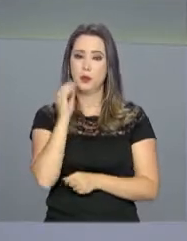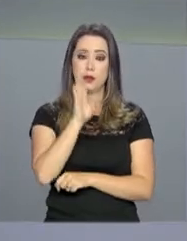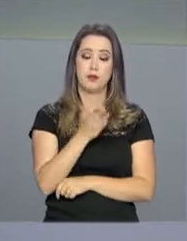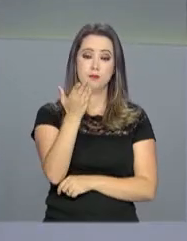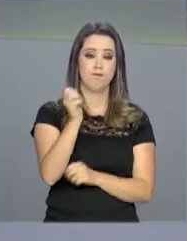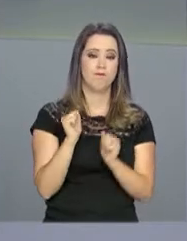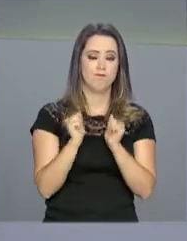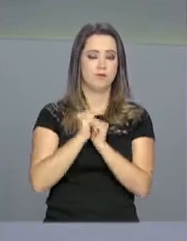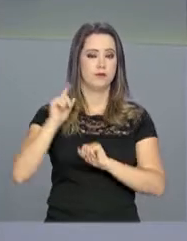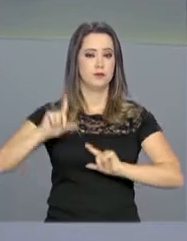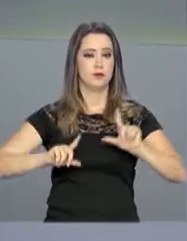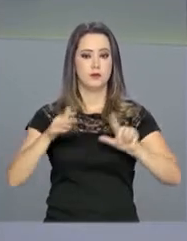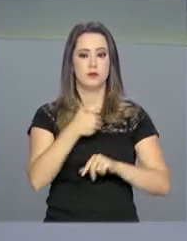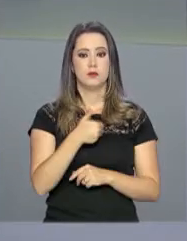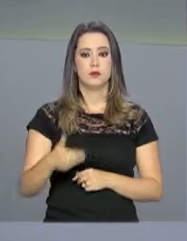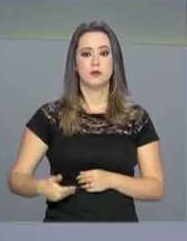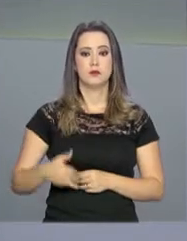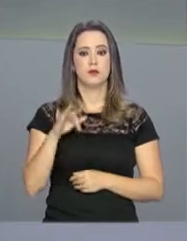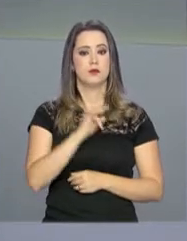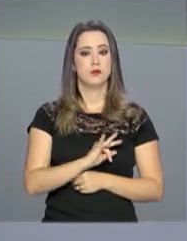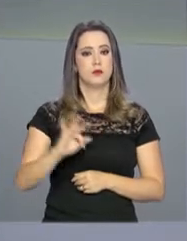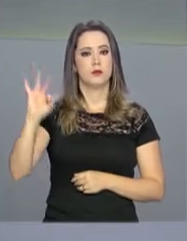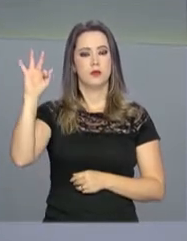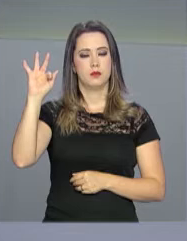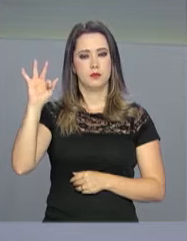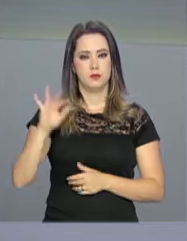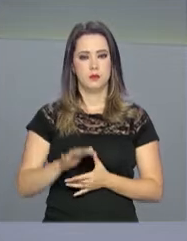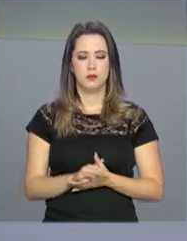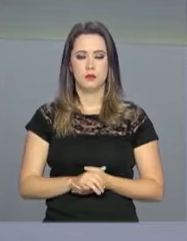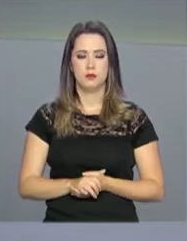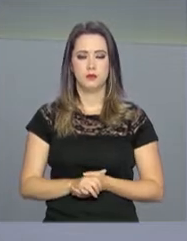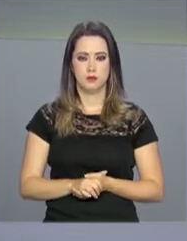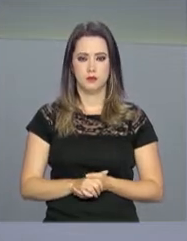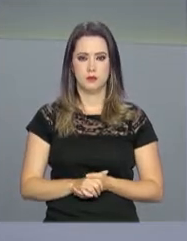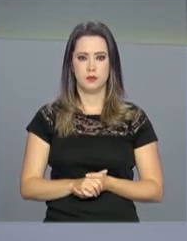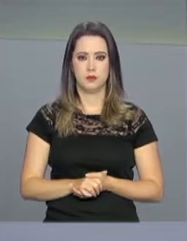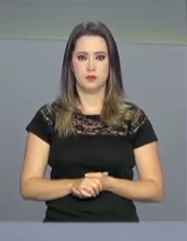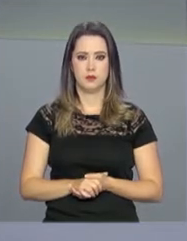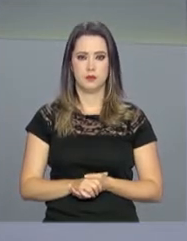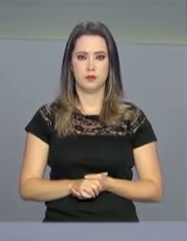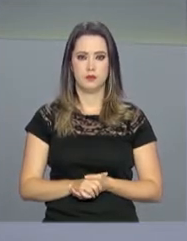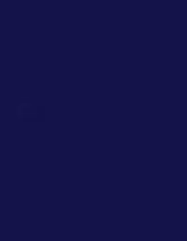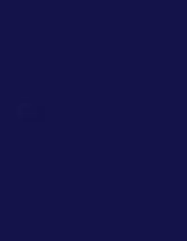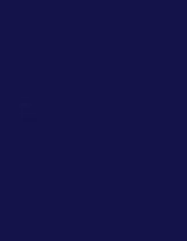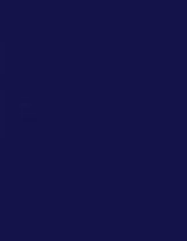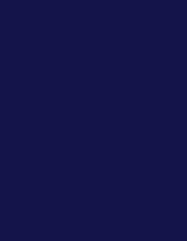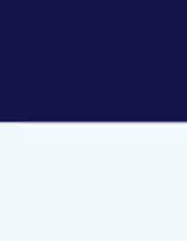boa tarde para você e continue com a gente aqui na NBR, a TV do Governo Federal.